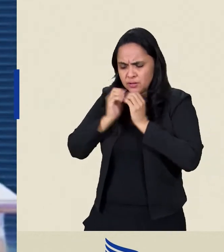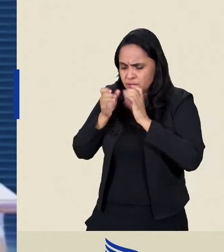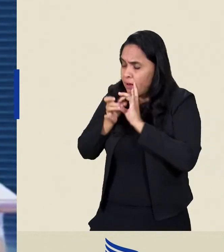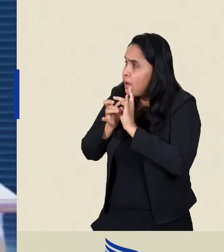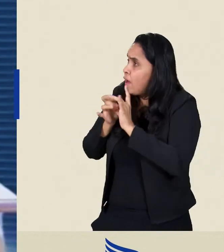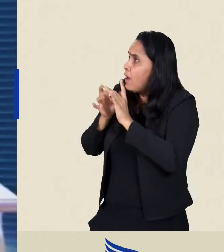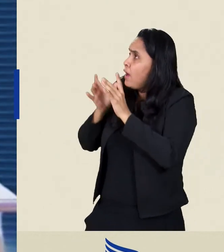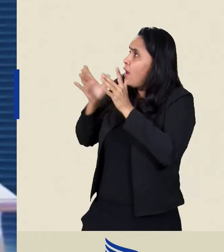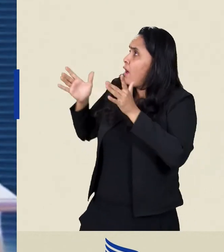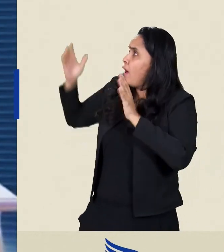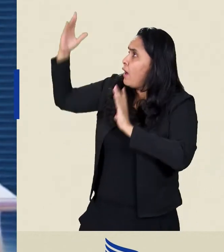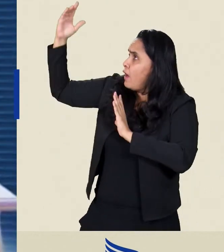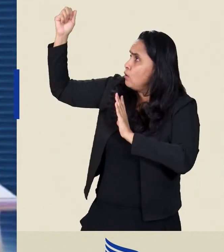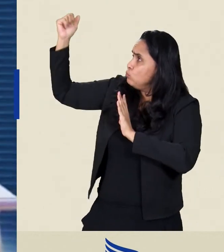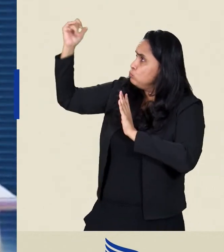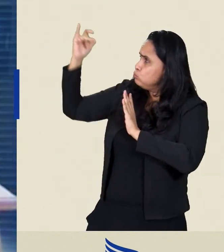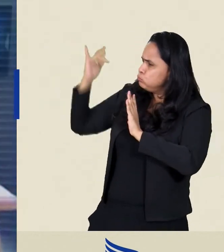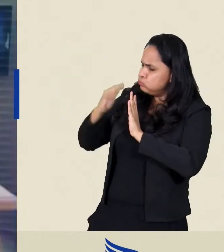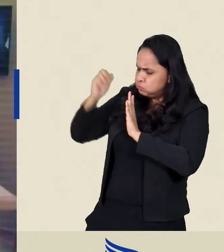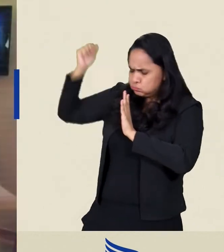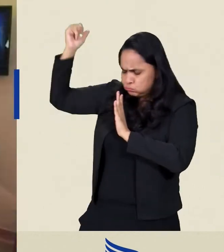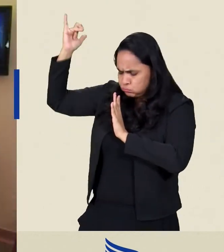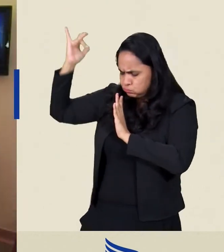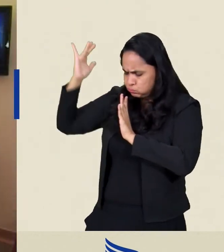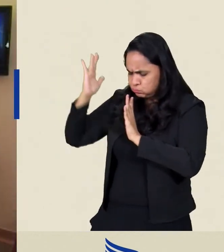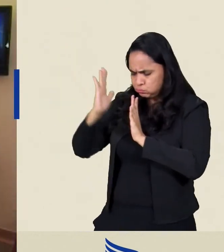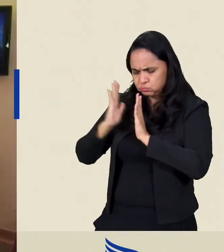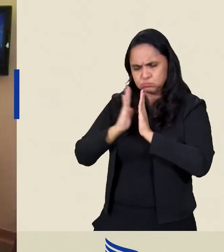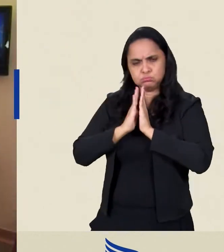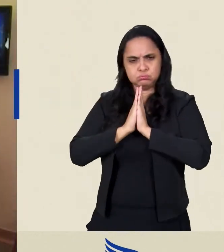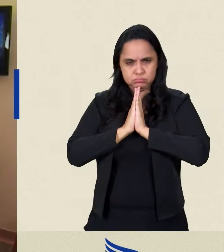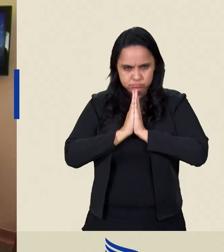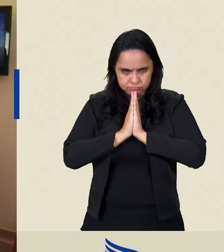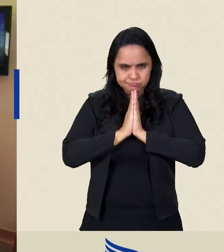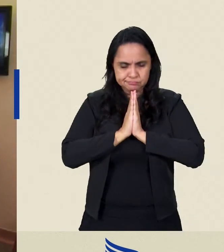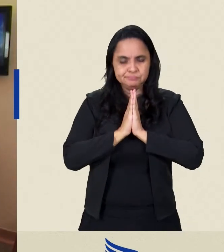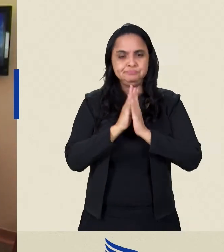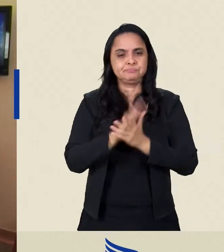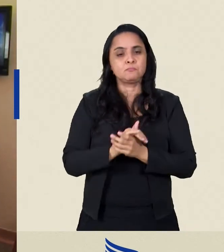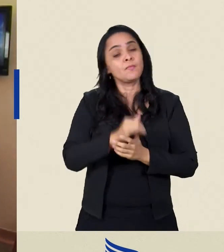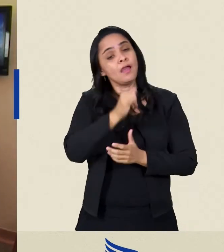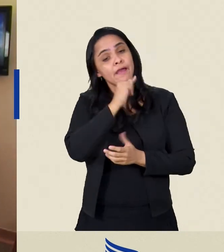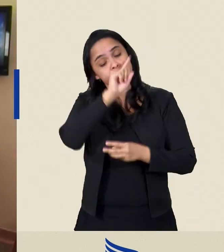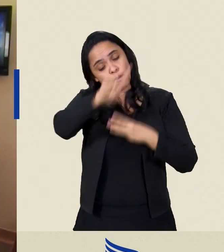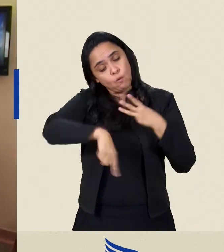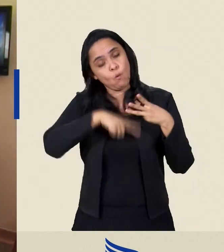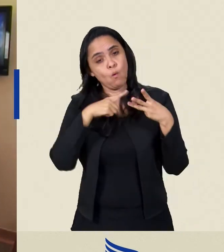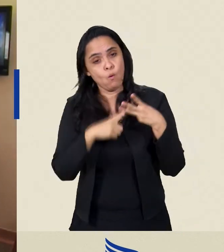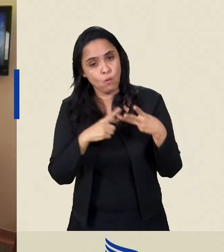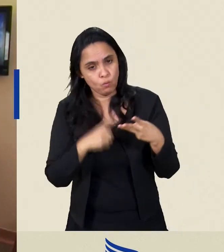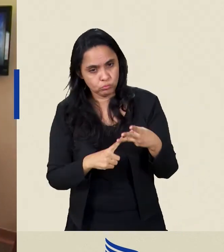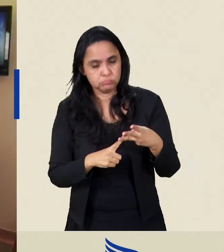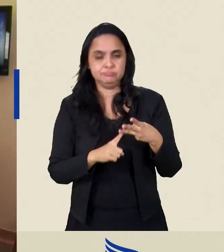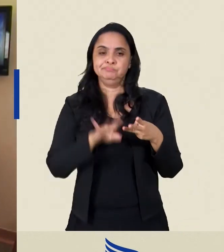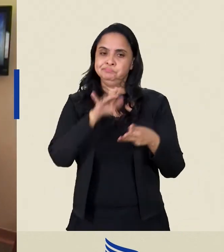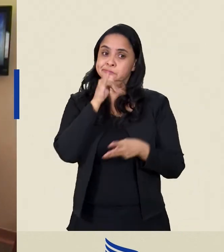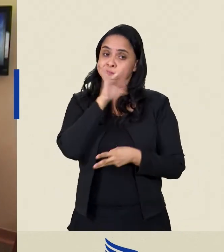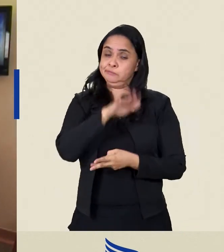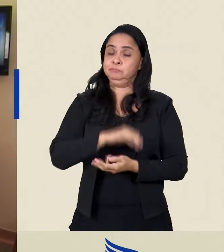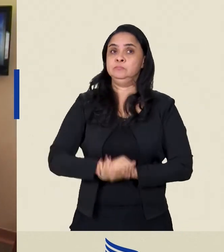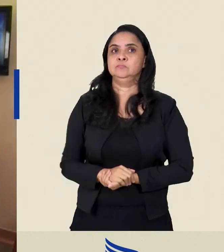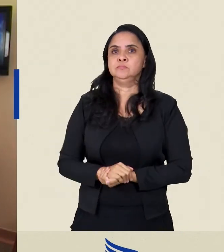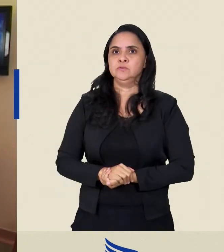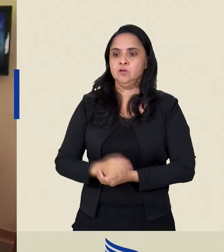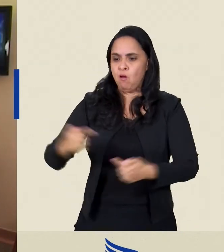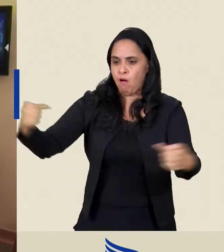está recebendo benefício da parte de Deus. Por exemplo, outro meio de graça, a perseguição.